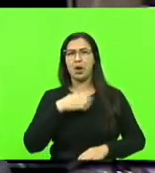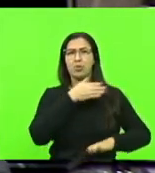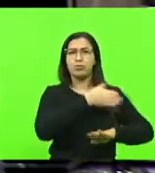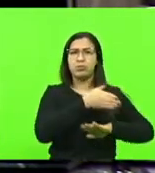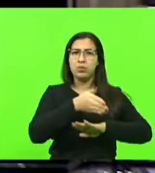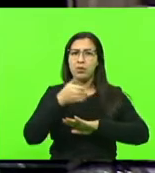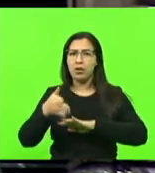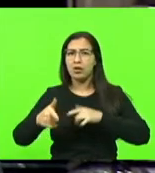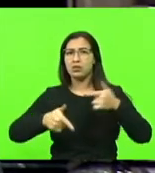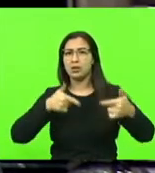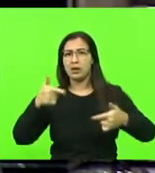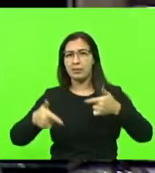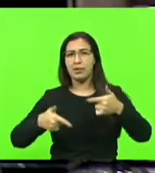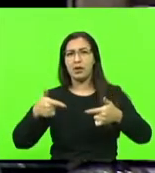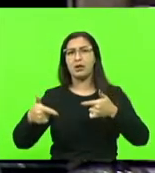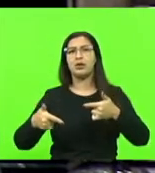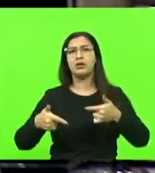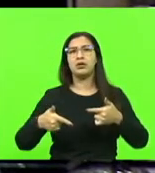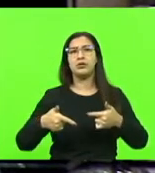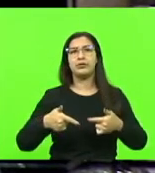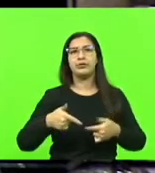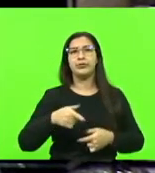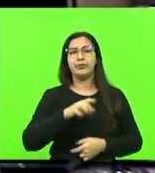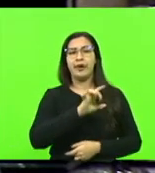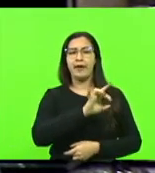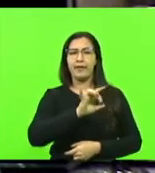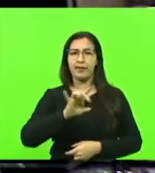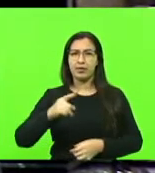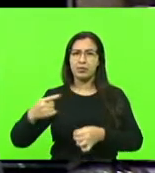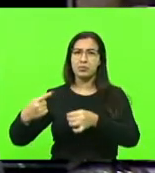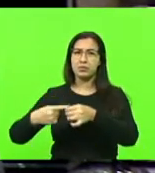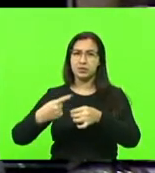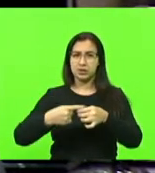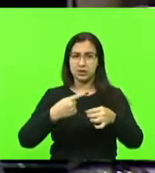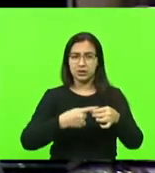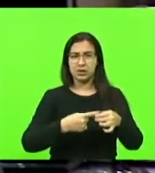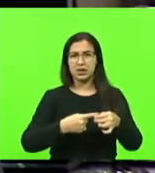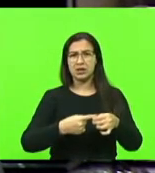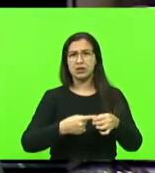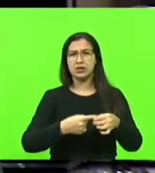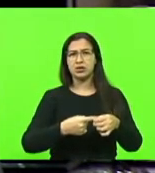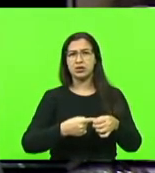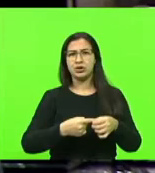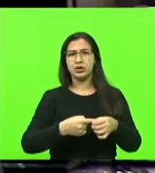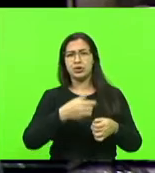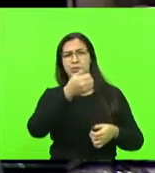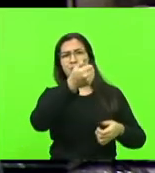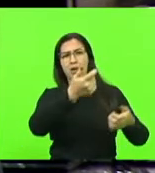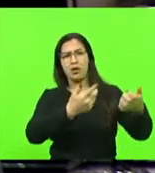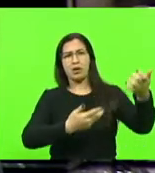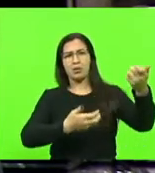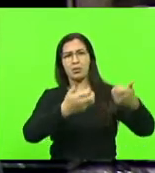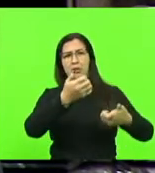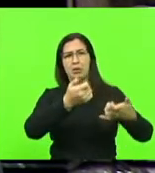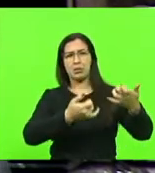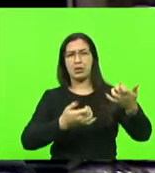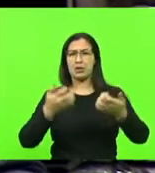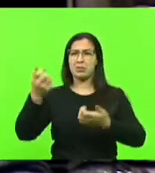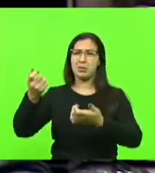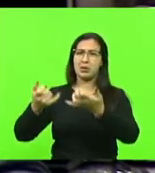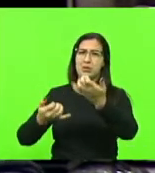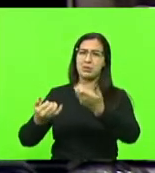pelas pequenas cidades de Santa Catarina, eu tenho ouvido muitos relatos